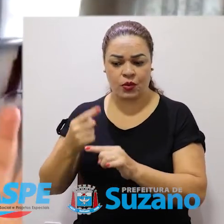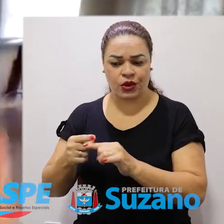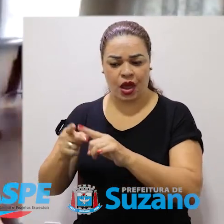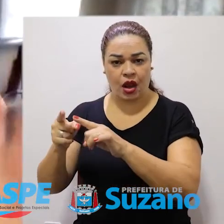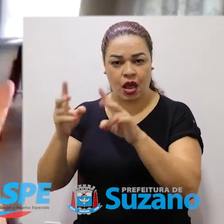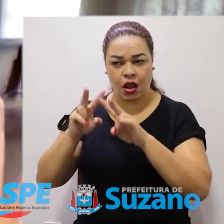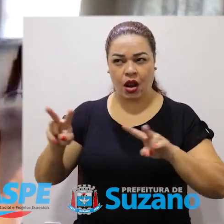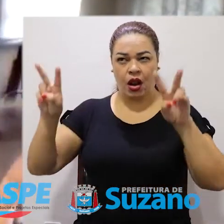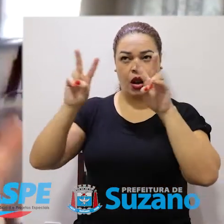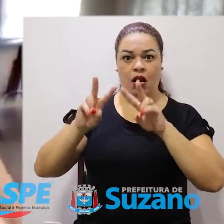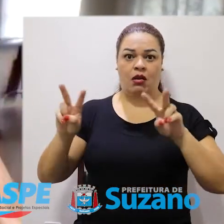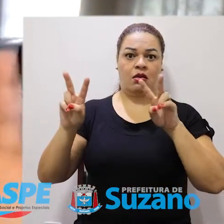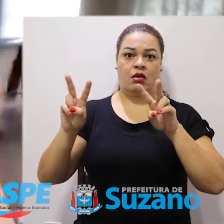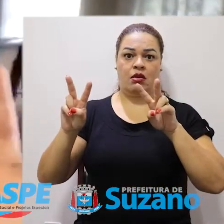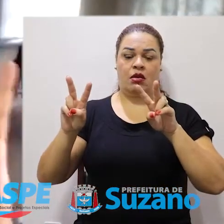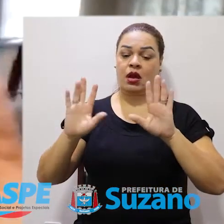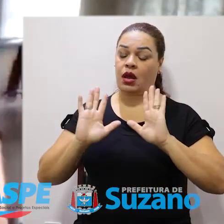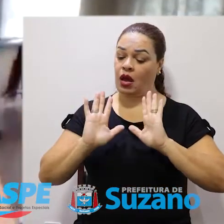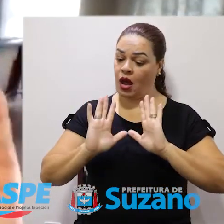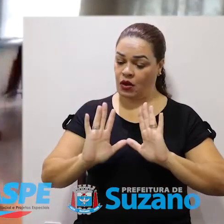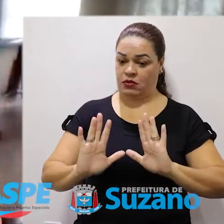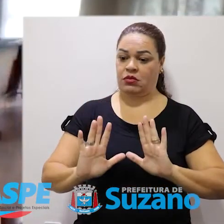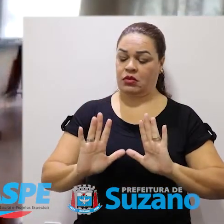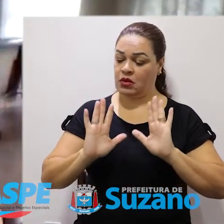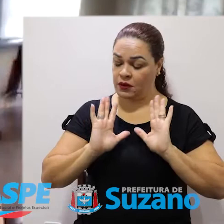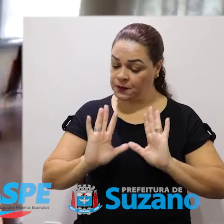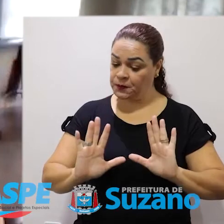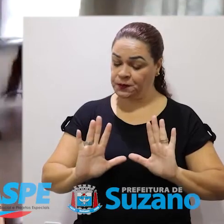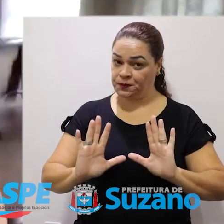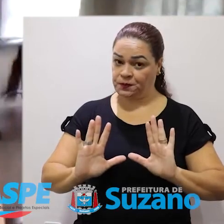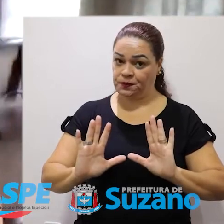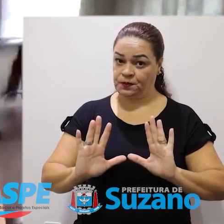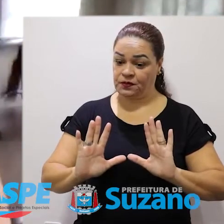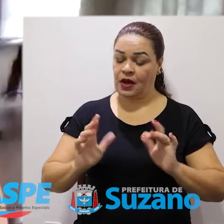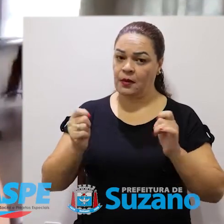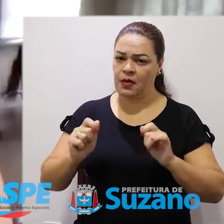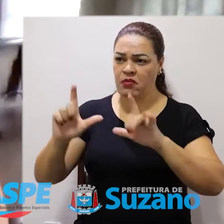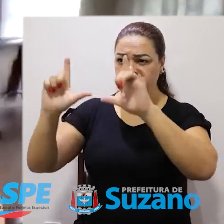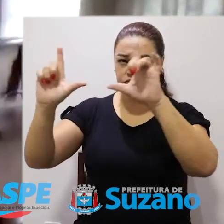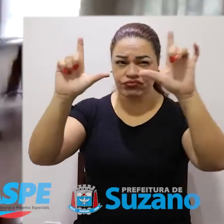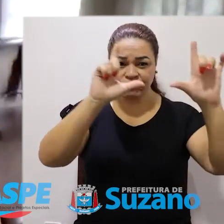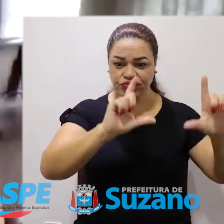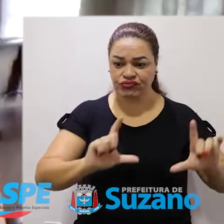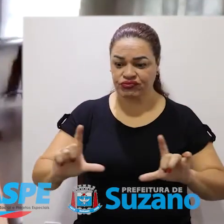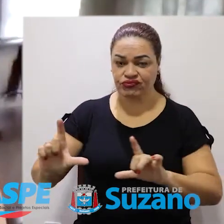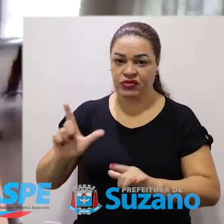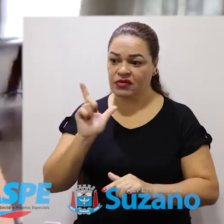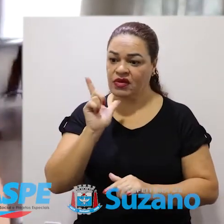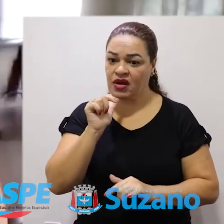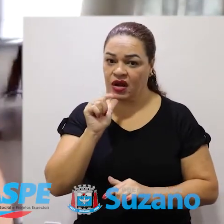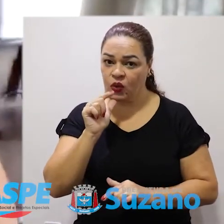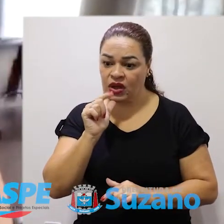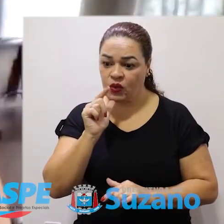Gente, né? Tem gradações aí, né? Você coloca um monte de imagem de água e põe